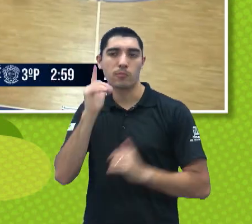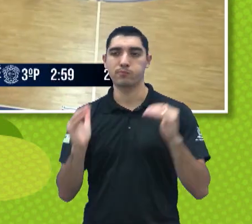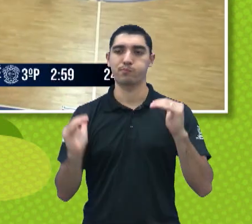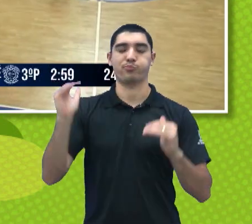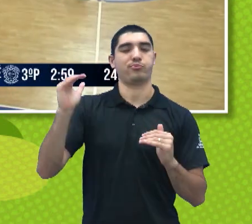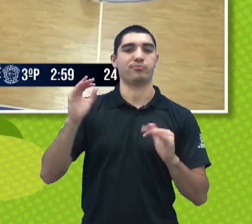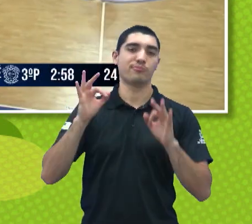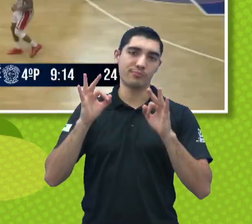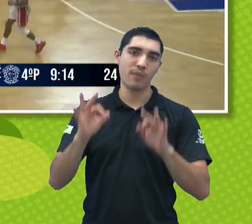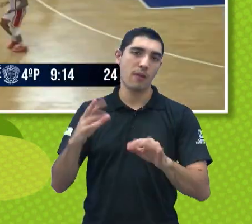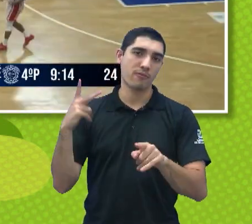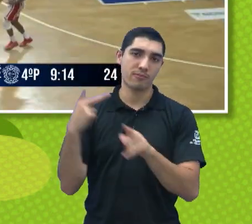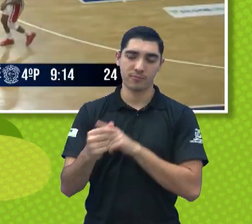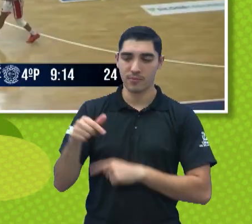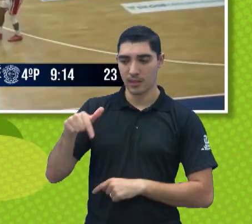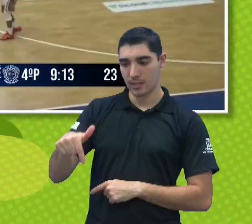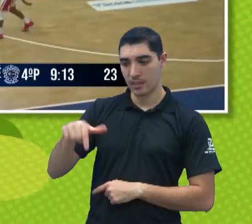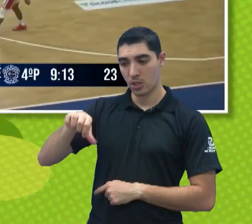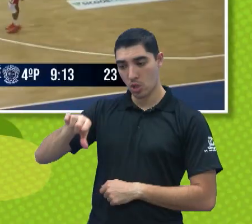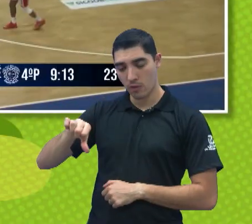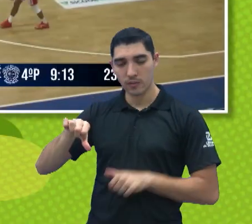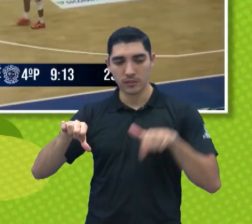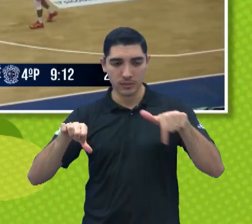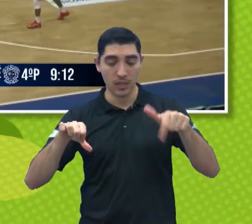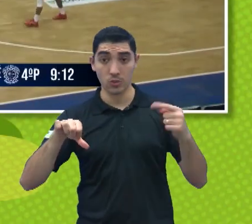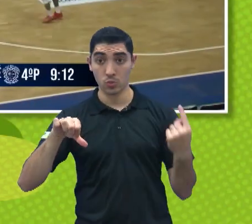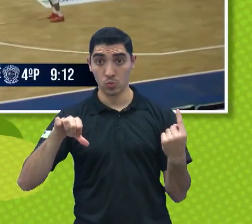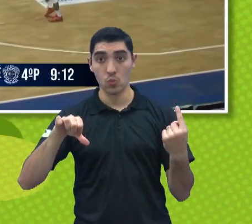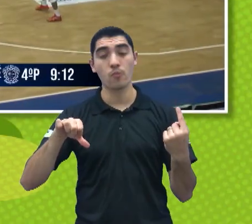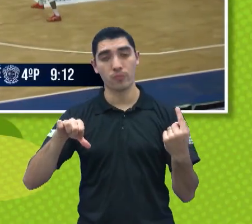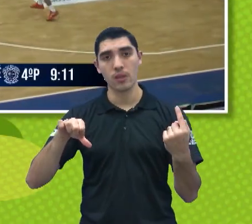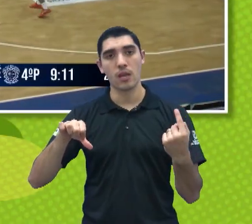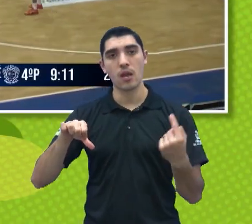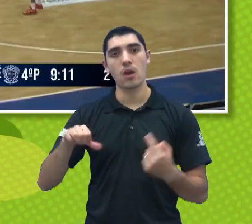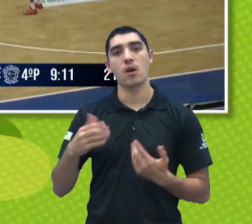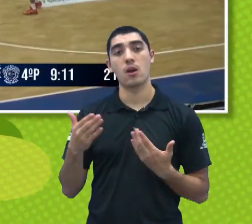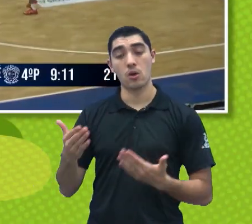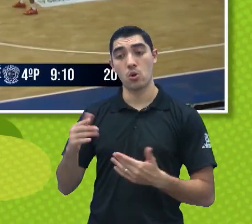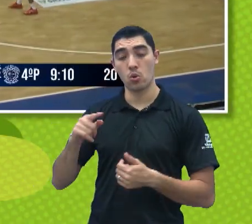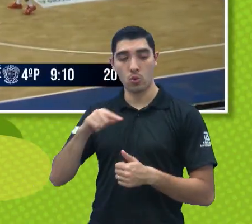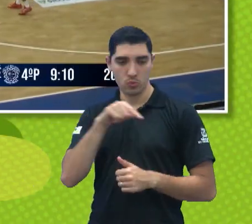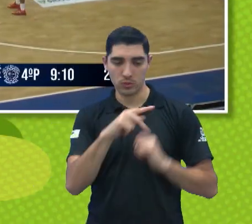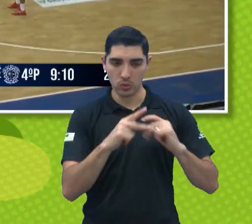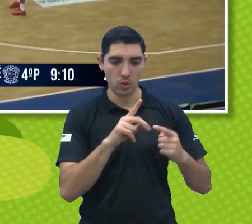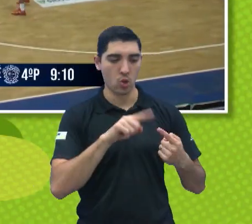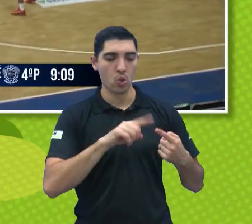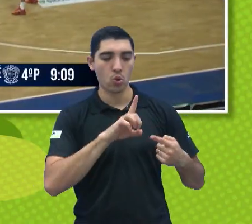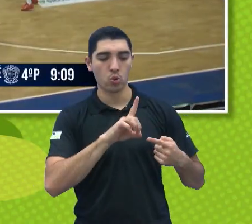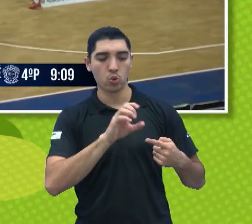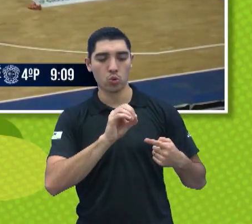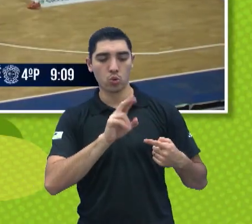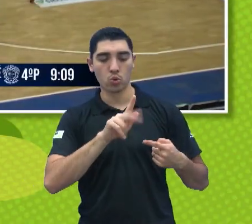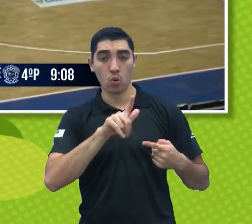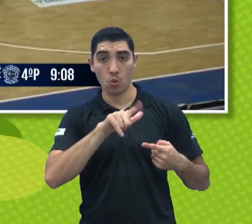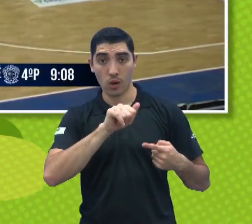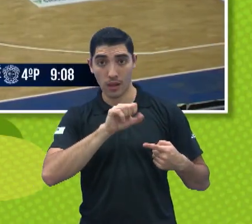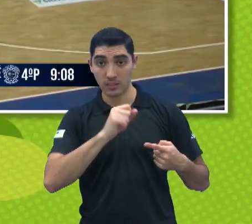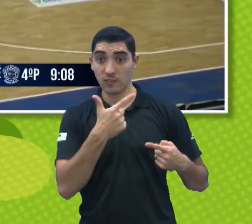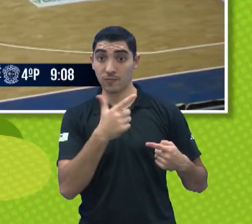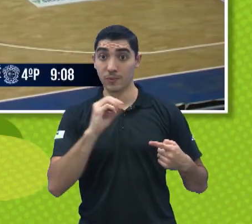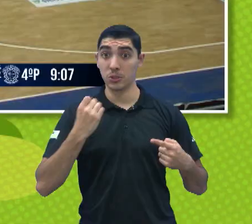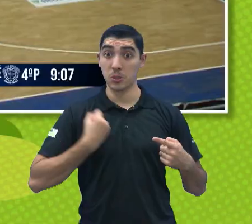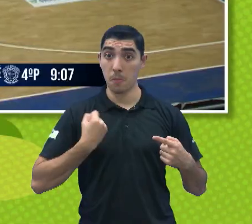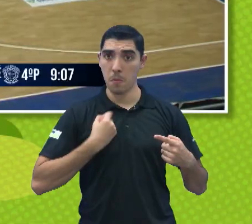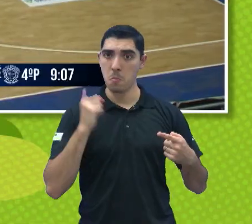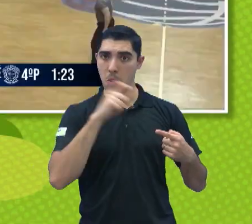vitória 79-71. Principais pontuadores da partida, Douglas dos Santos pelo lado do São José, 20 pontos, 9 rebotes, seguido